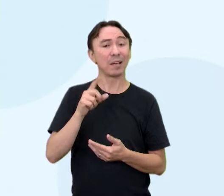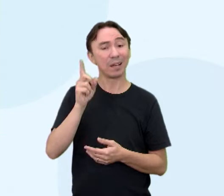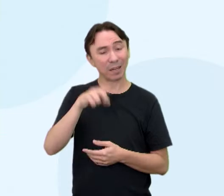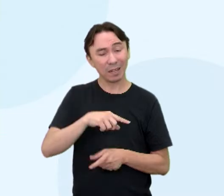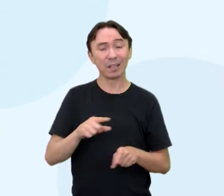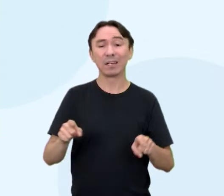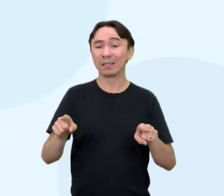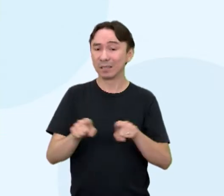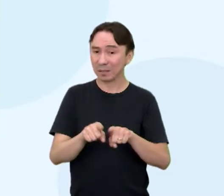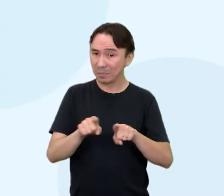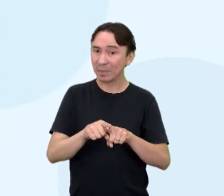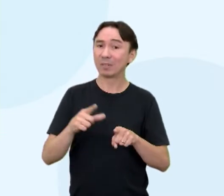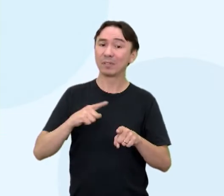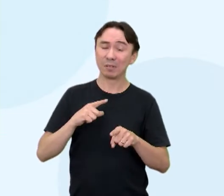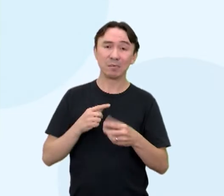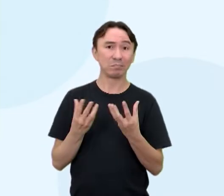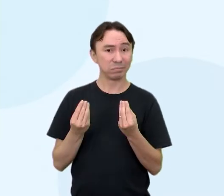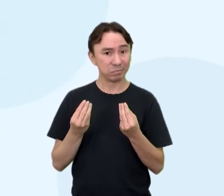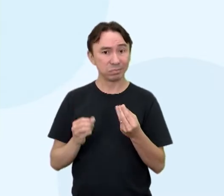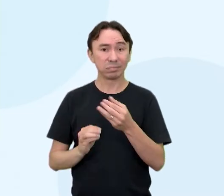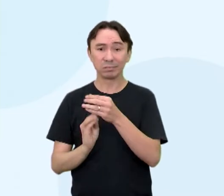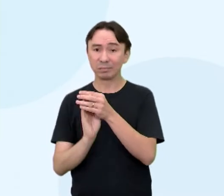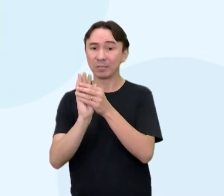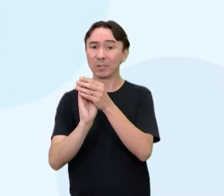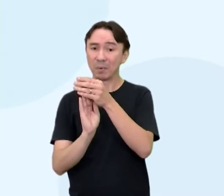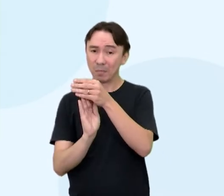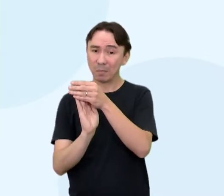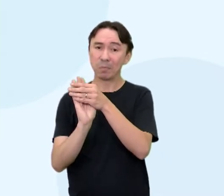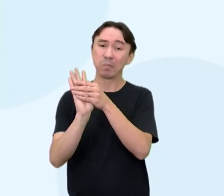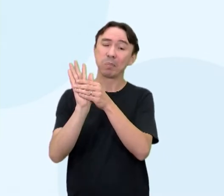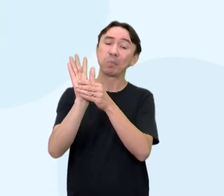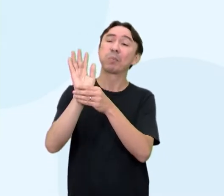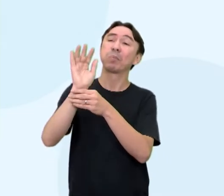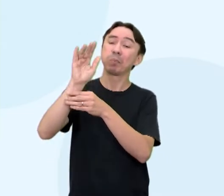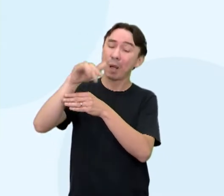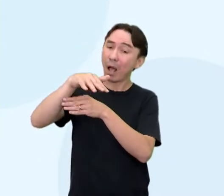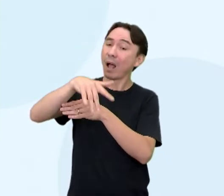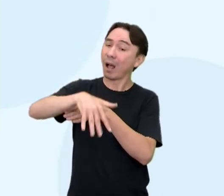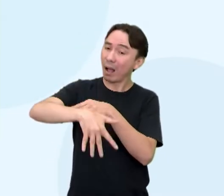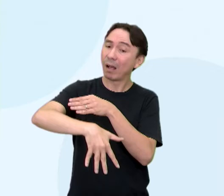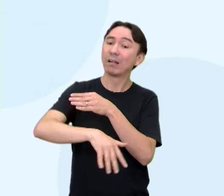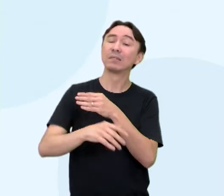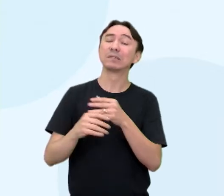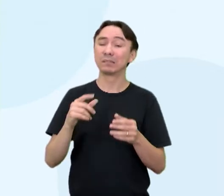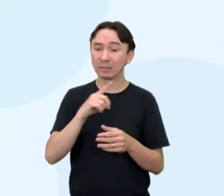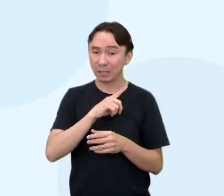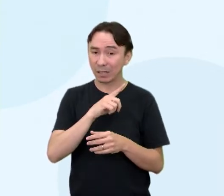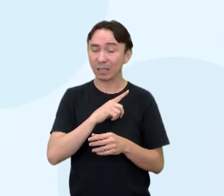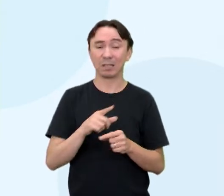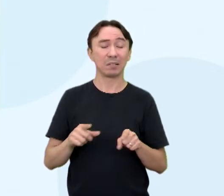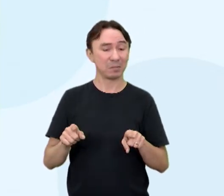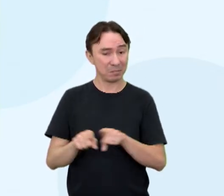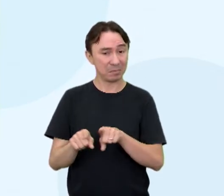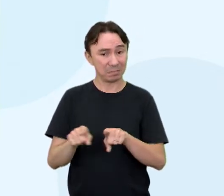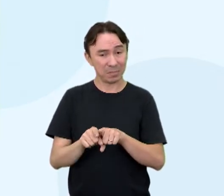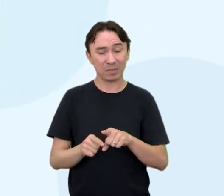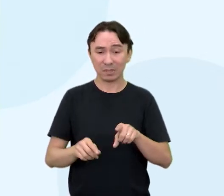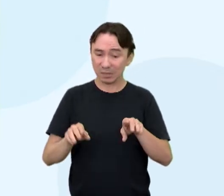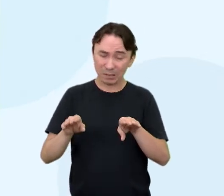rica aí em vulcanismo, né? E também, logicamente, né, no processo aí de tectonismo que proporciona